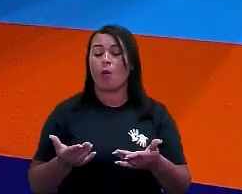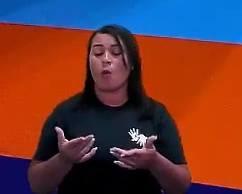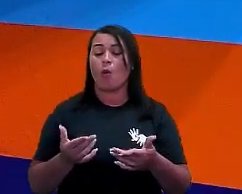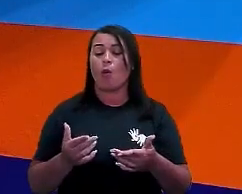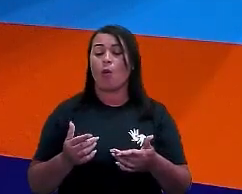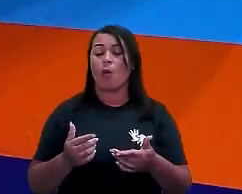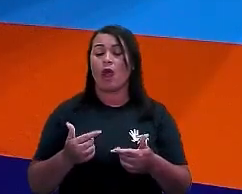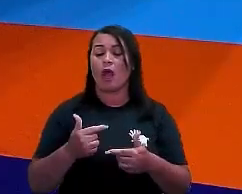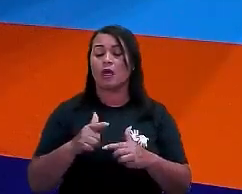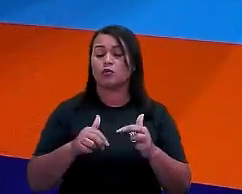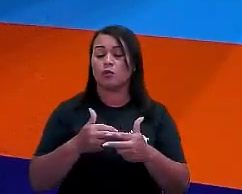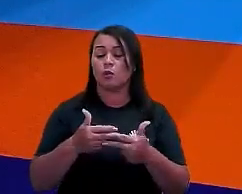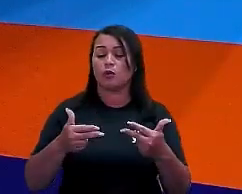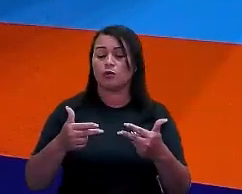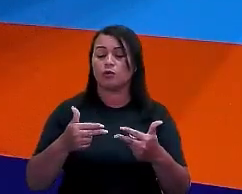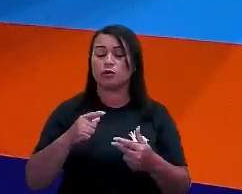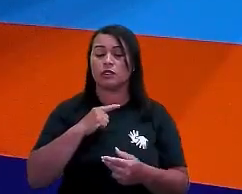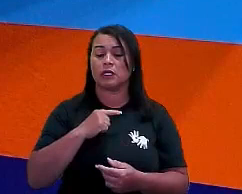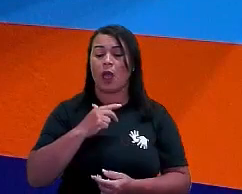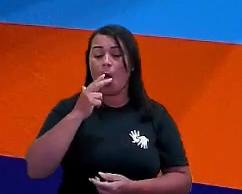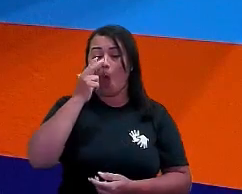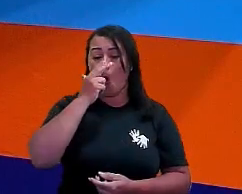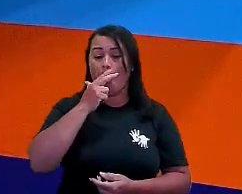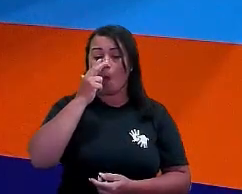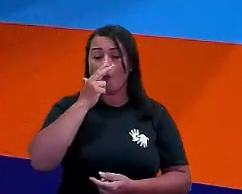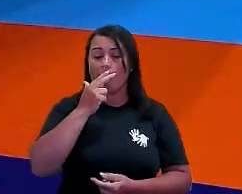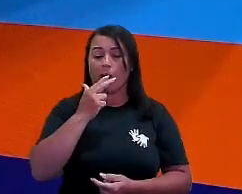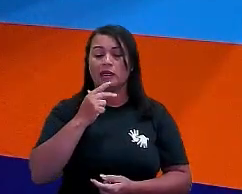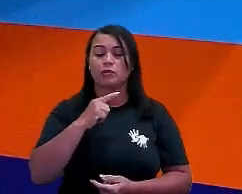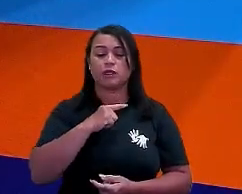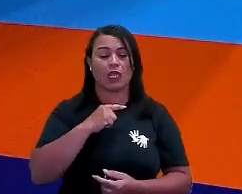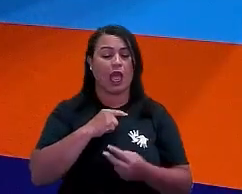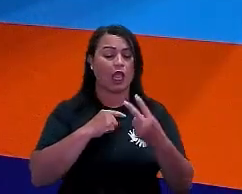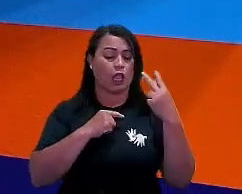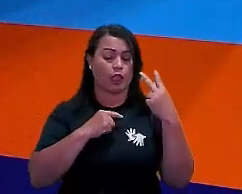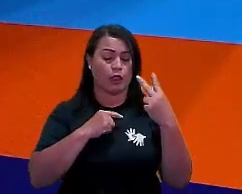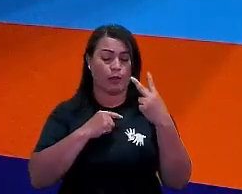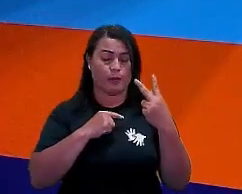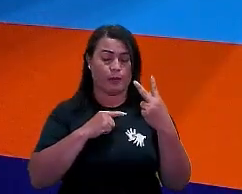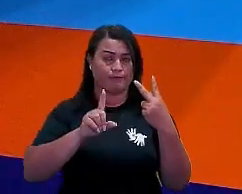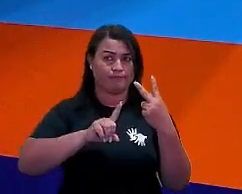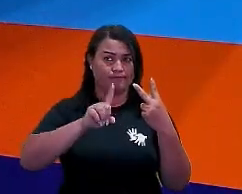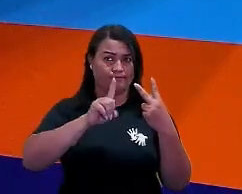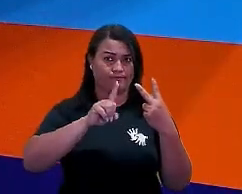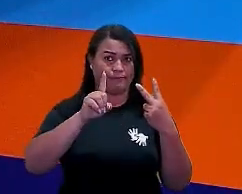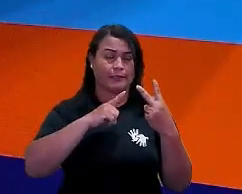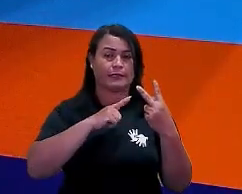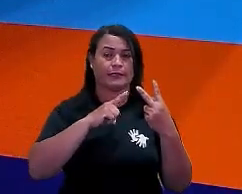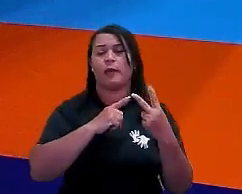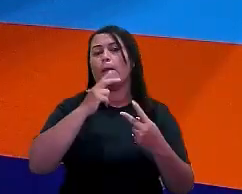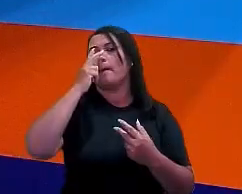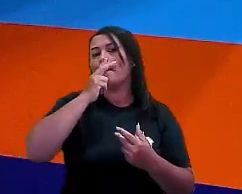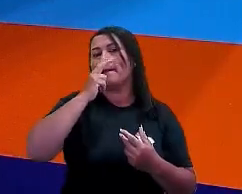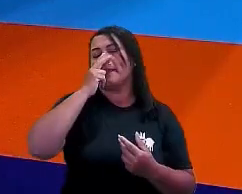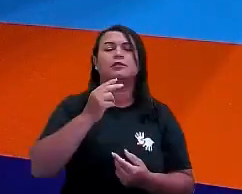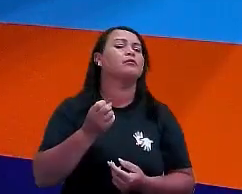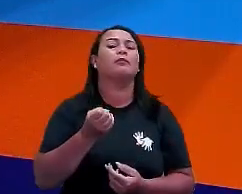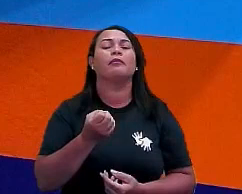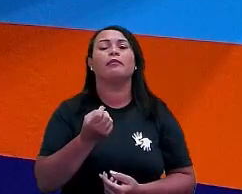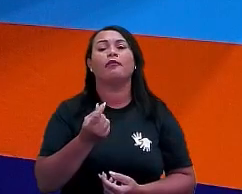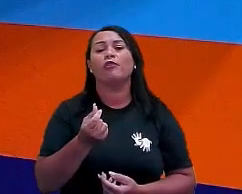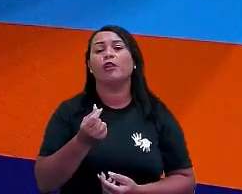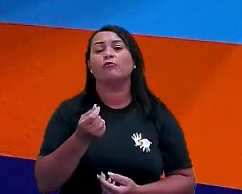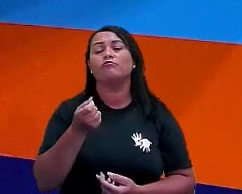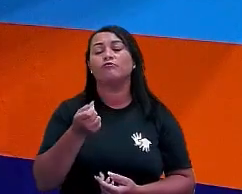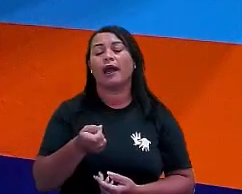que custam o mesmo valor? Tem 2 produtos aí, ó, que está custando o mesmo valor,